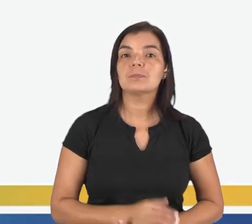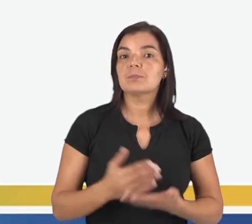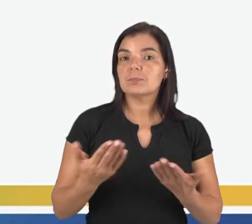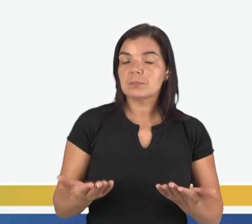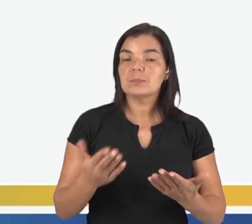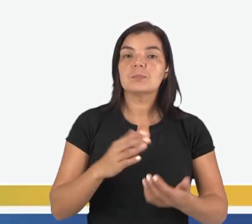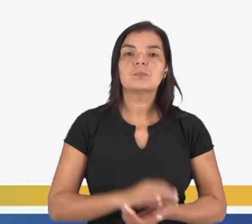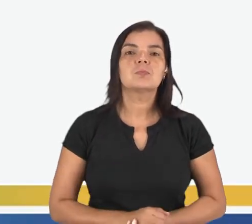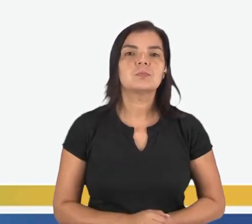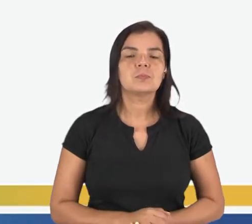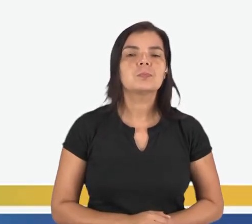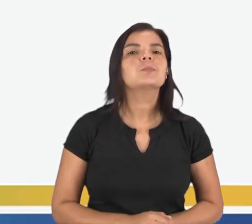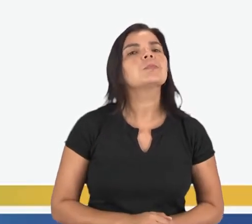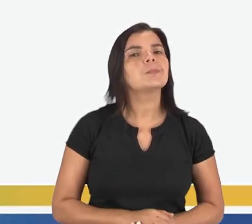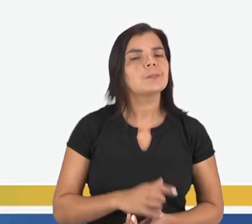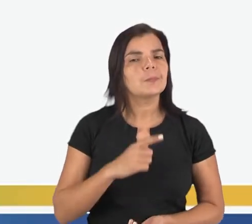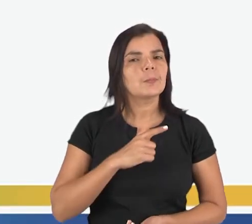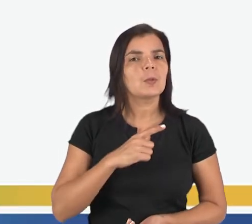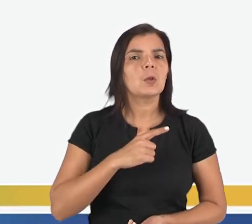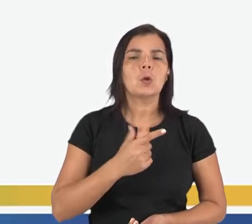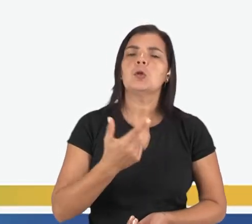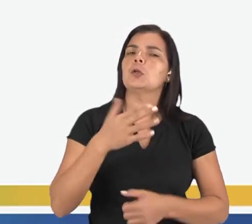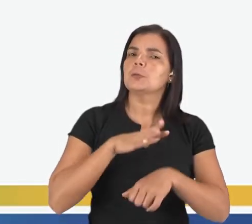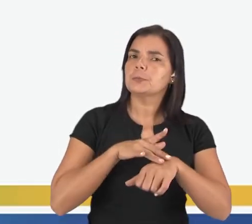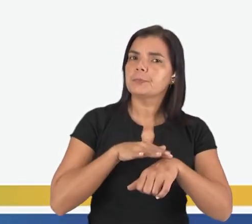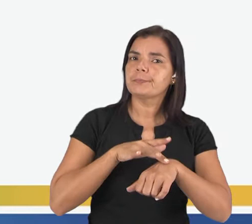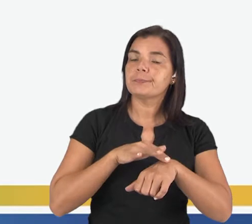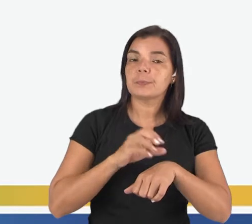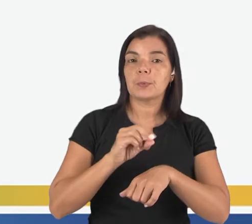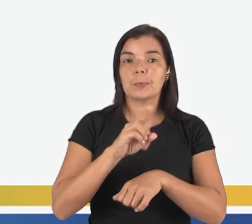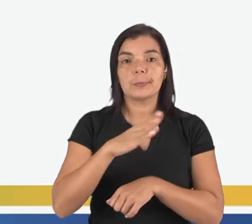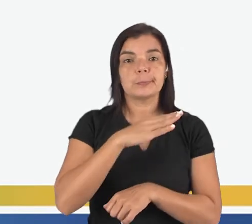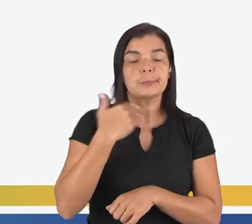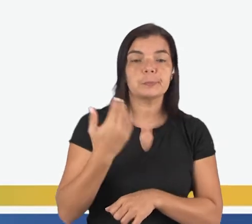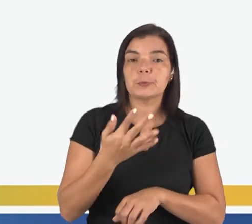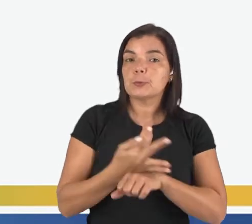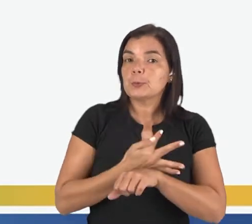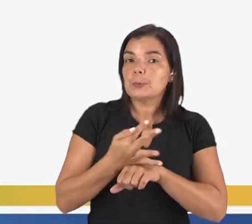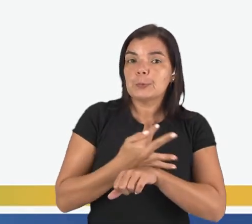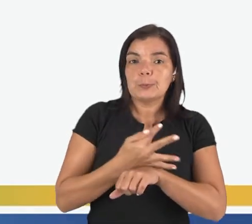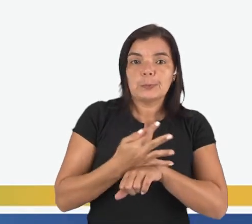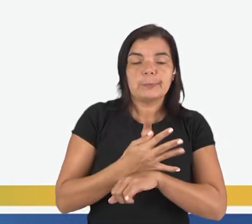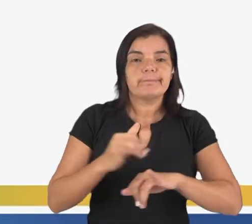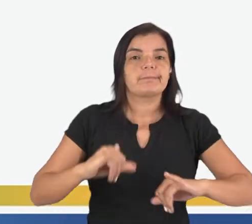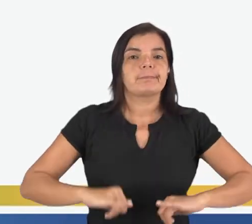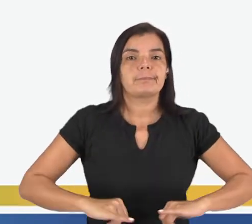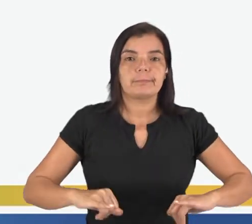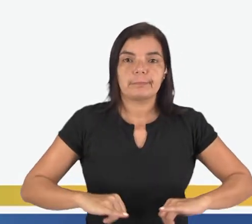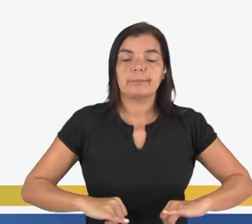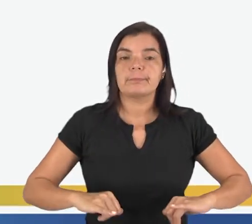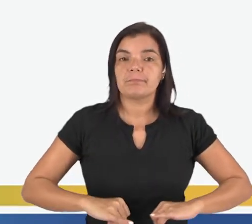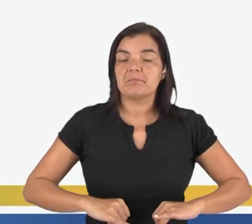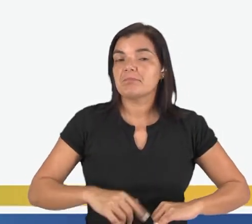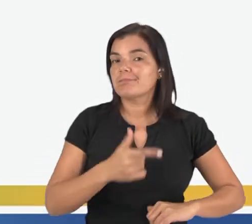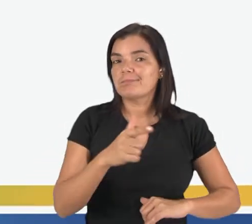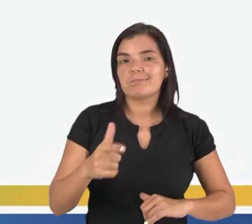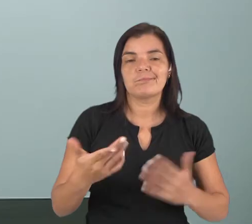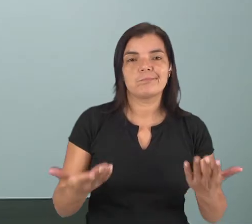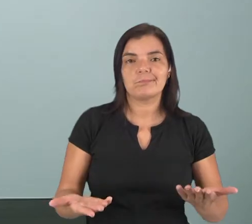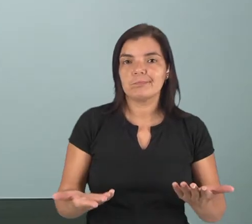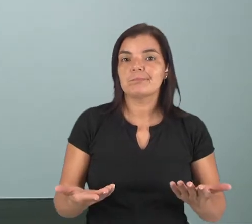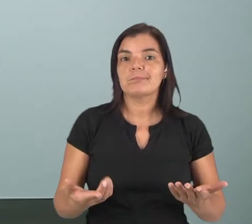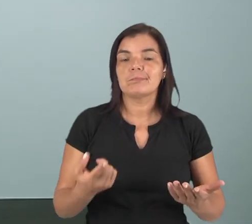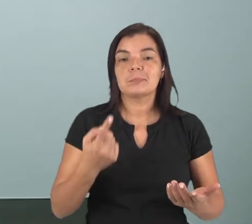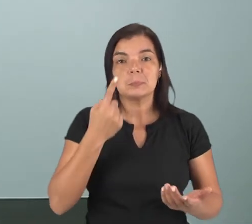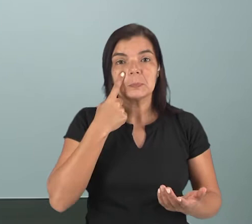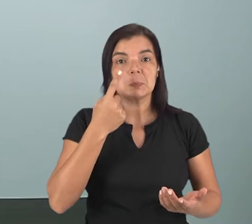Dessa forma, muitos acabavam ficando doentes ou morrendo por não aguentarem o sofrimento, né? Não tem como você passar